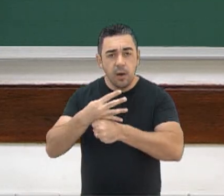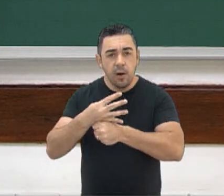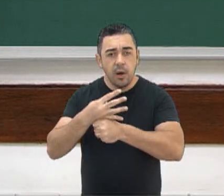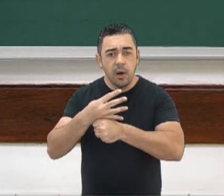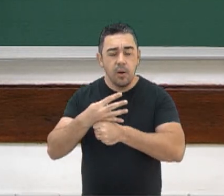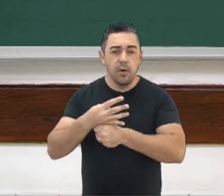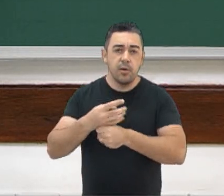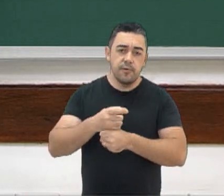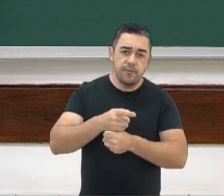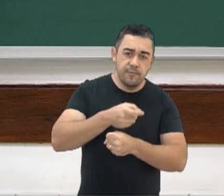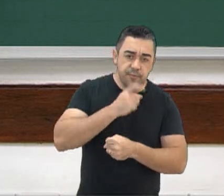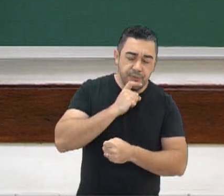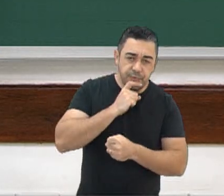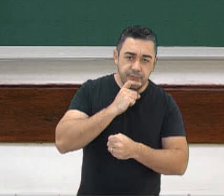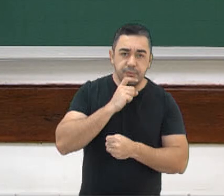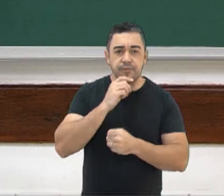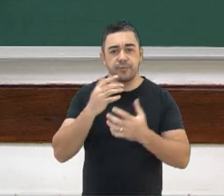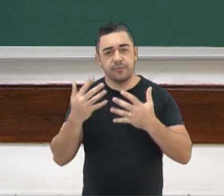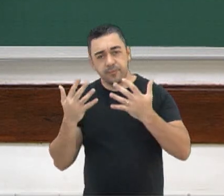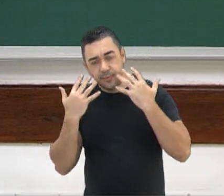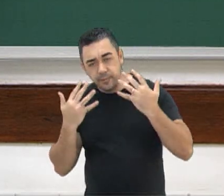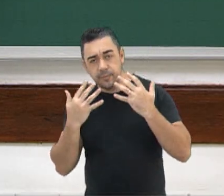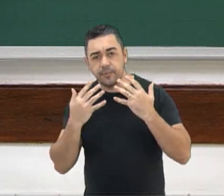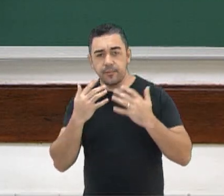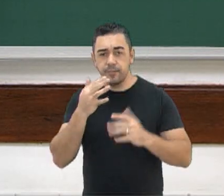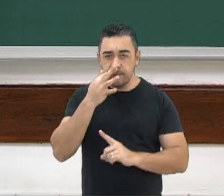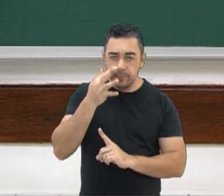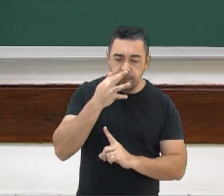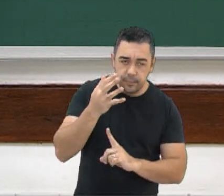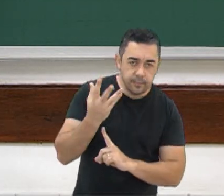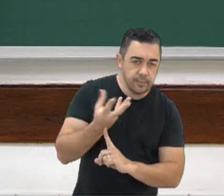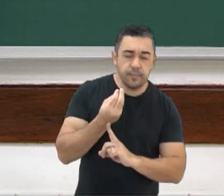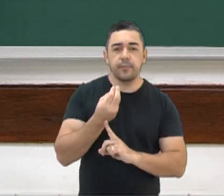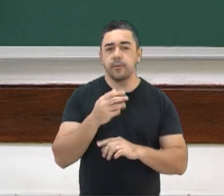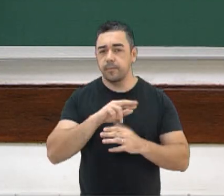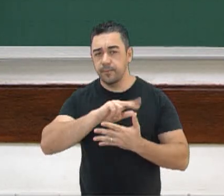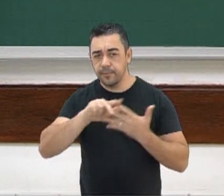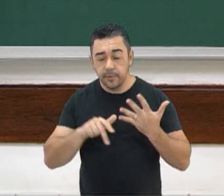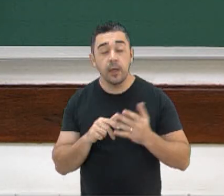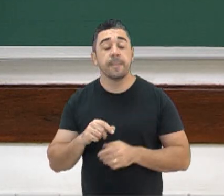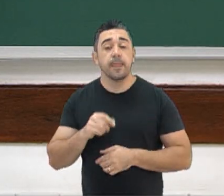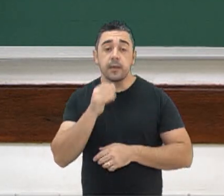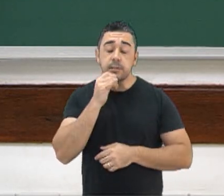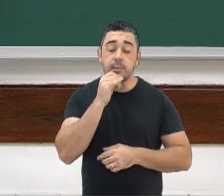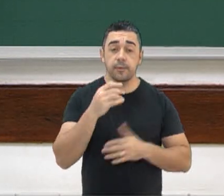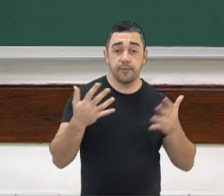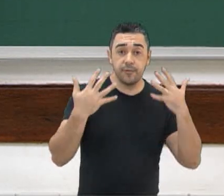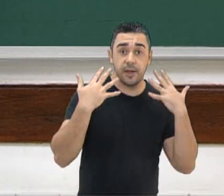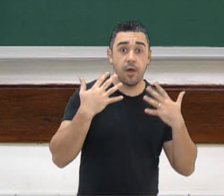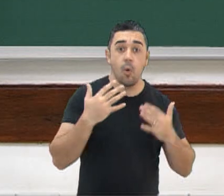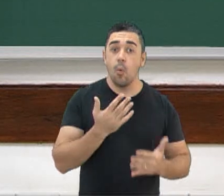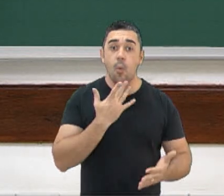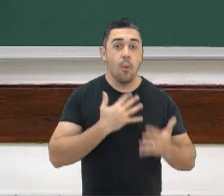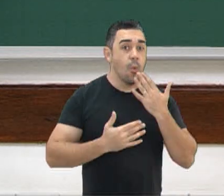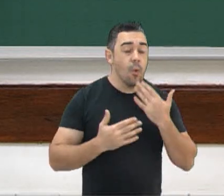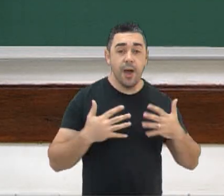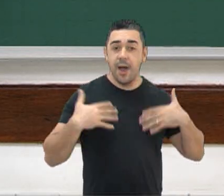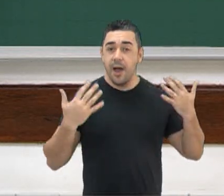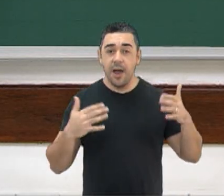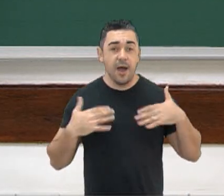As estações mostram então que no verão, por exemplo, cores mais alegres,